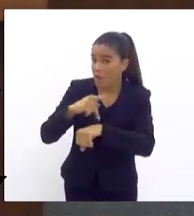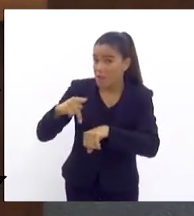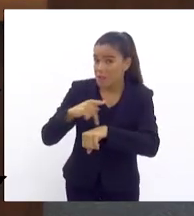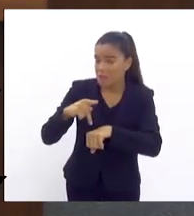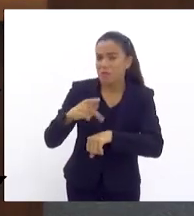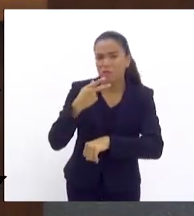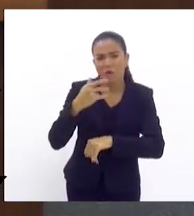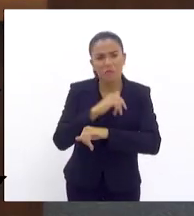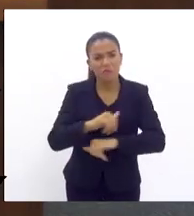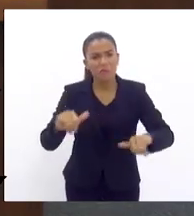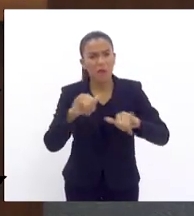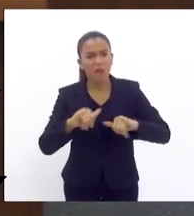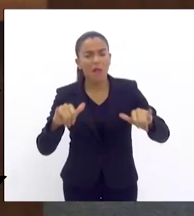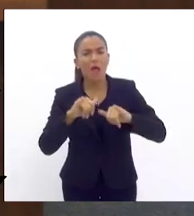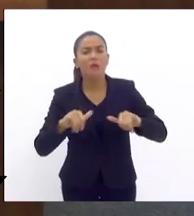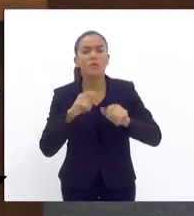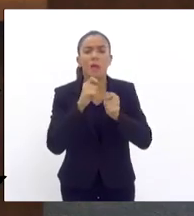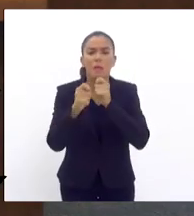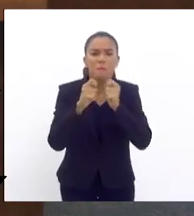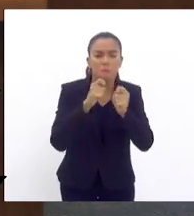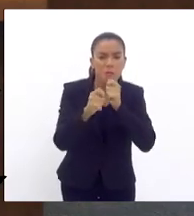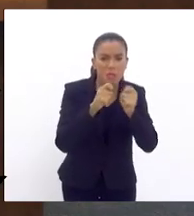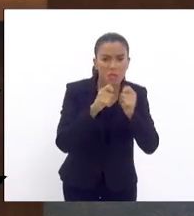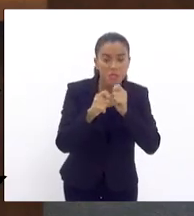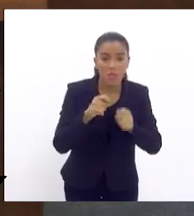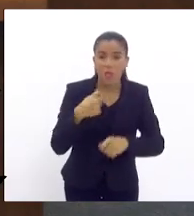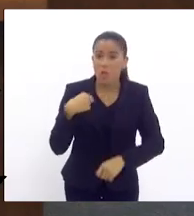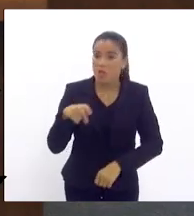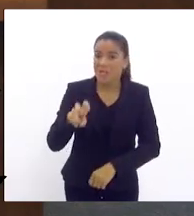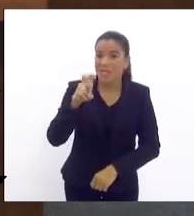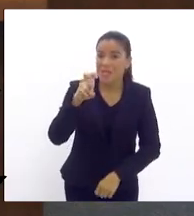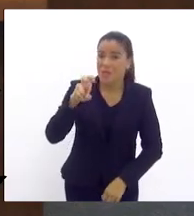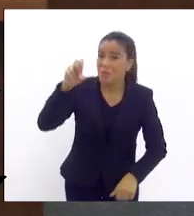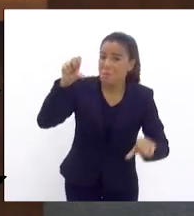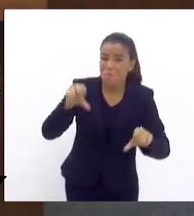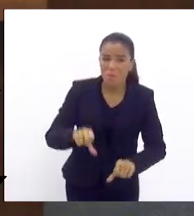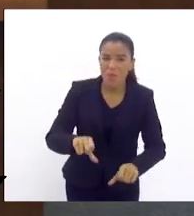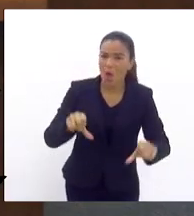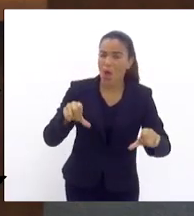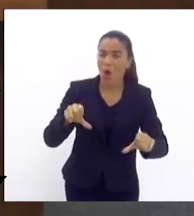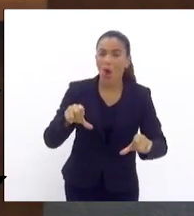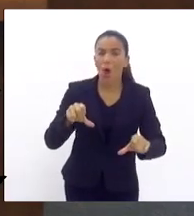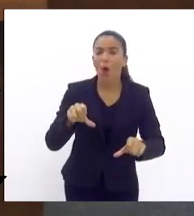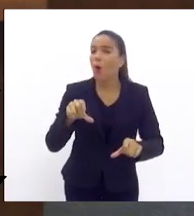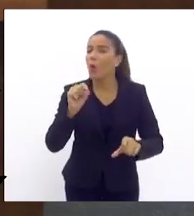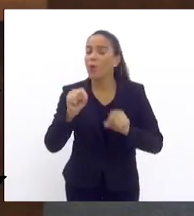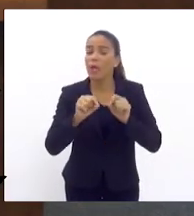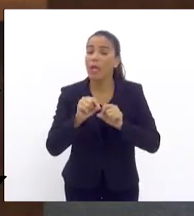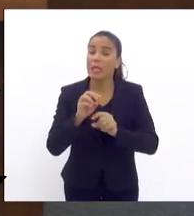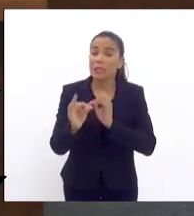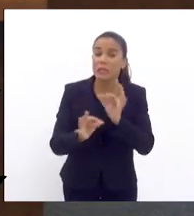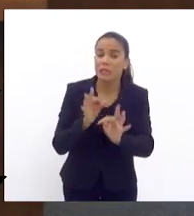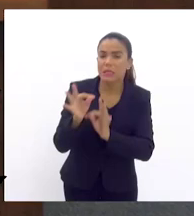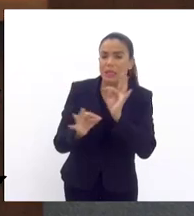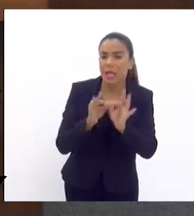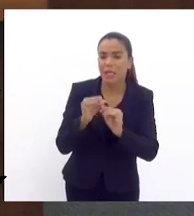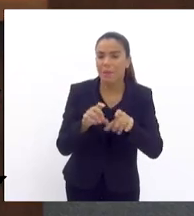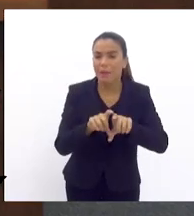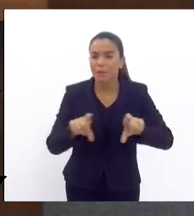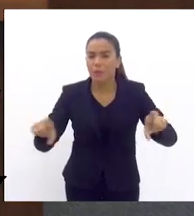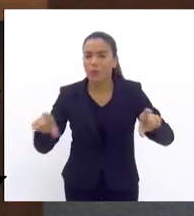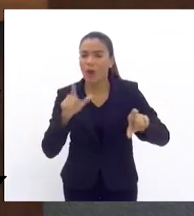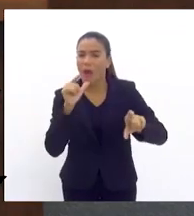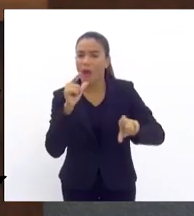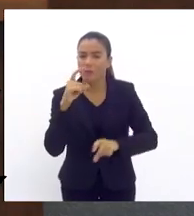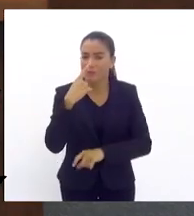aí na imprensa. Somos o quinto pior em termos de tratamento de esgoto. Por quê? Porque não temos